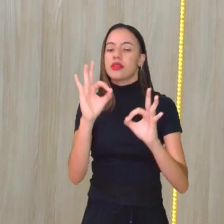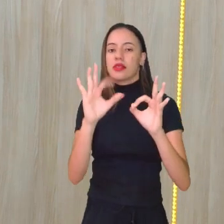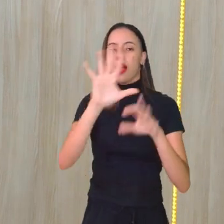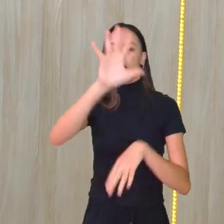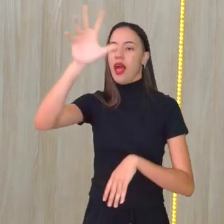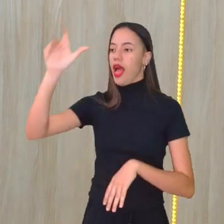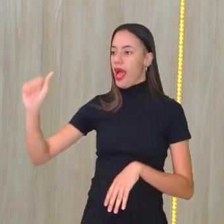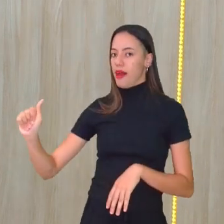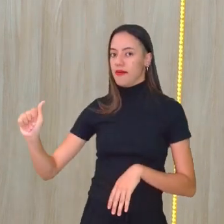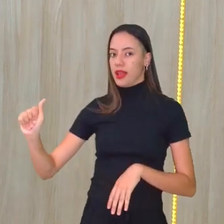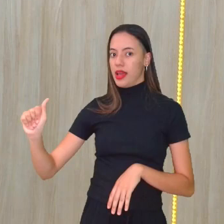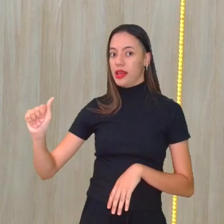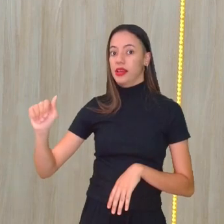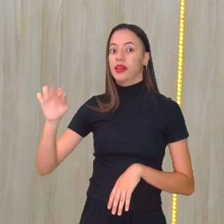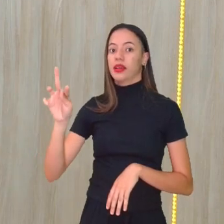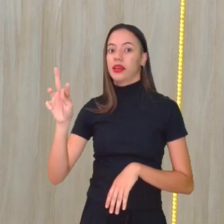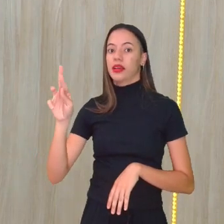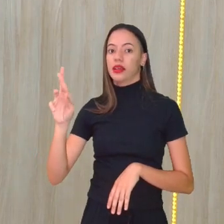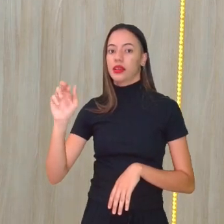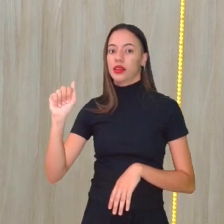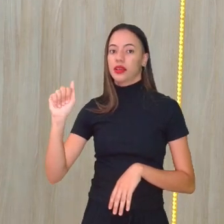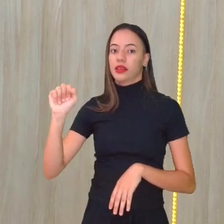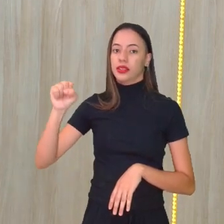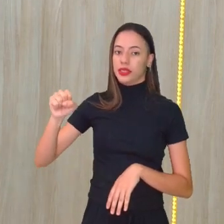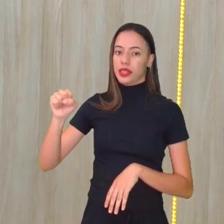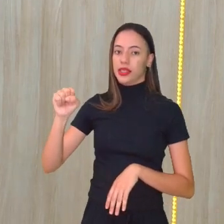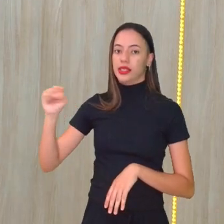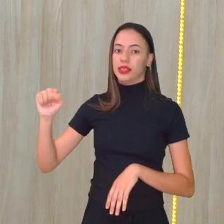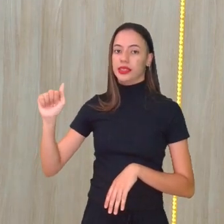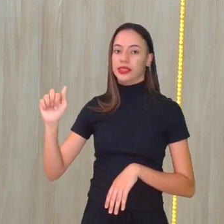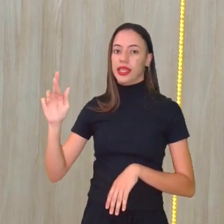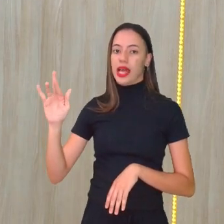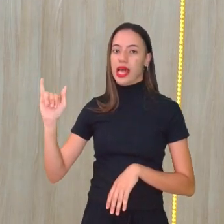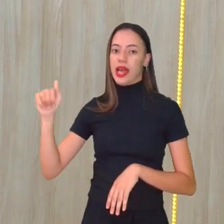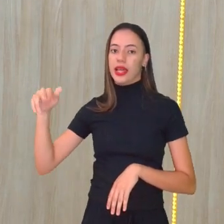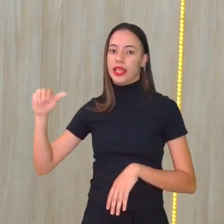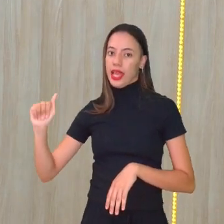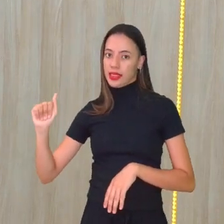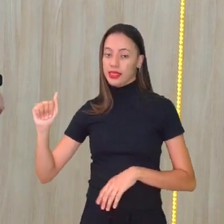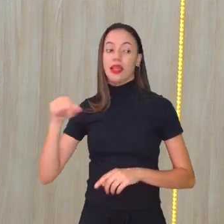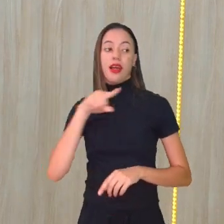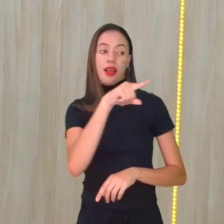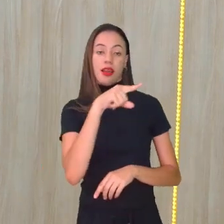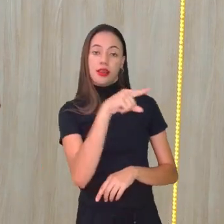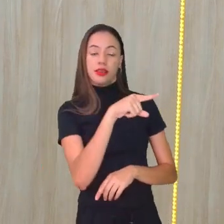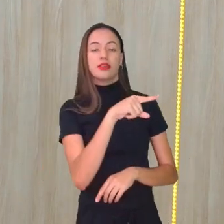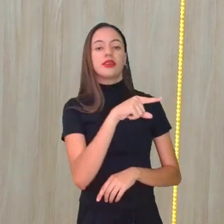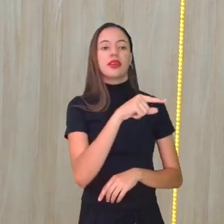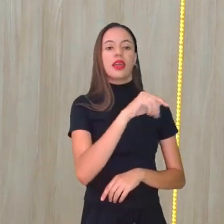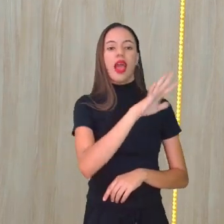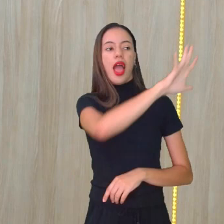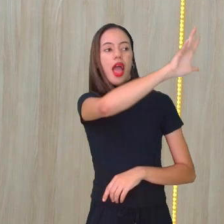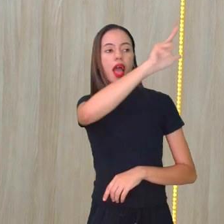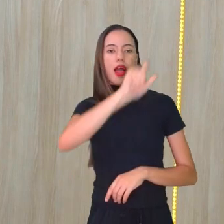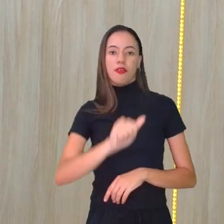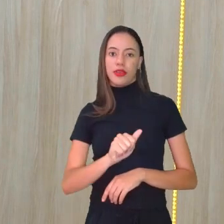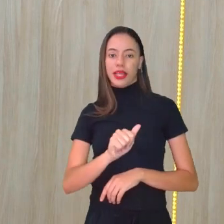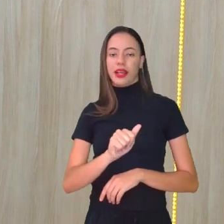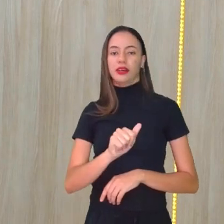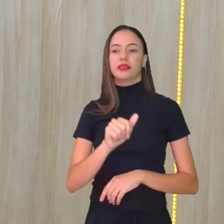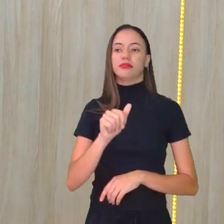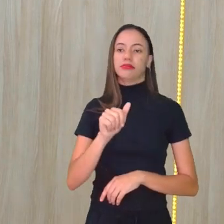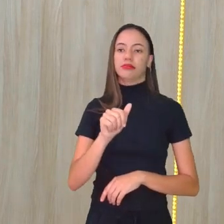África transsaariana, que é aquela que está mais para cá, né, e a África subsaariana, aquela que está abaixo,